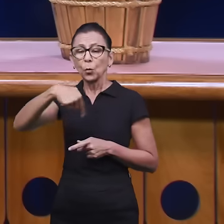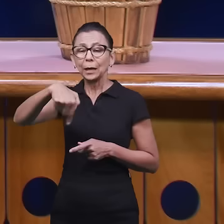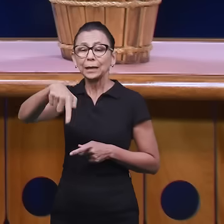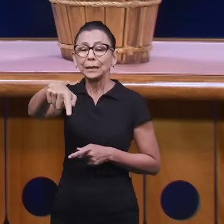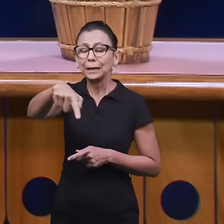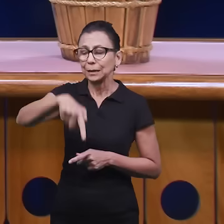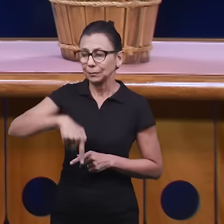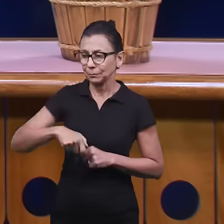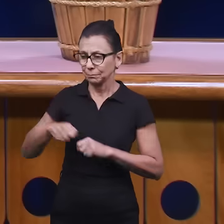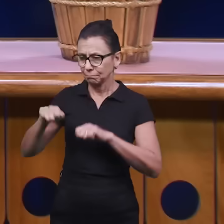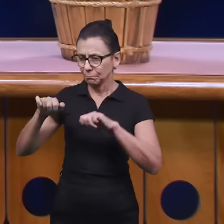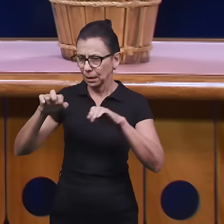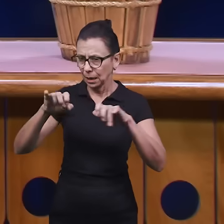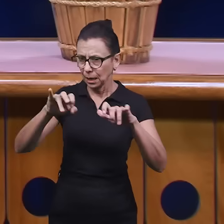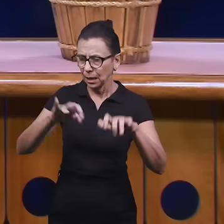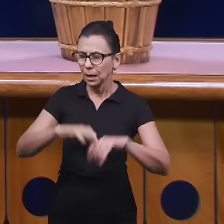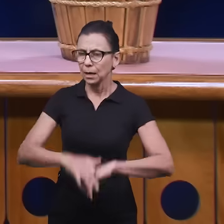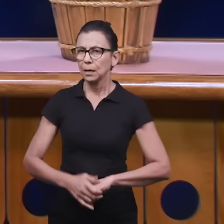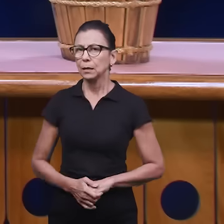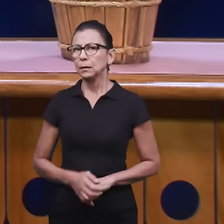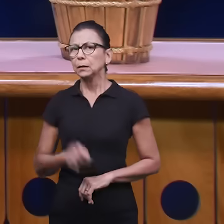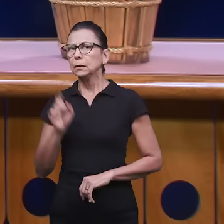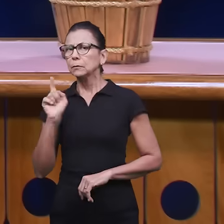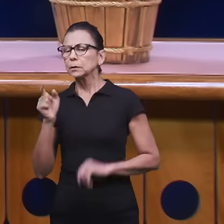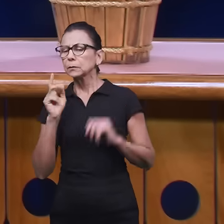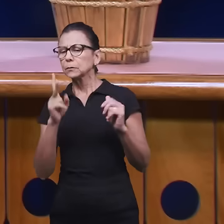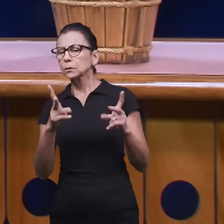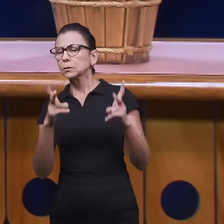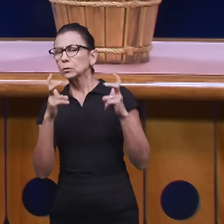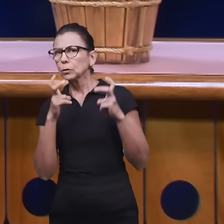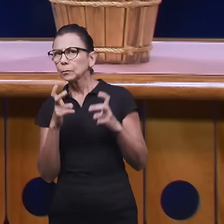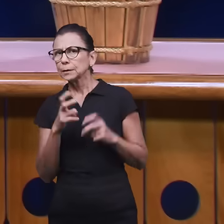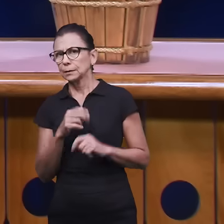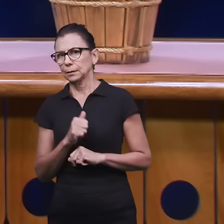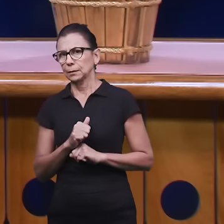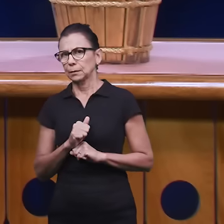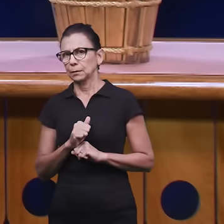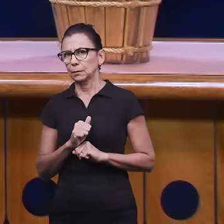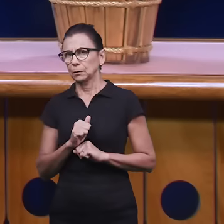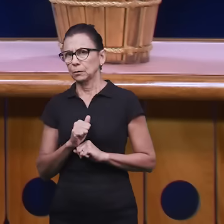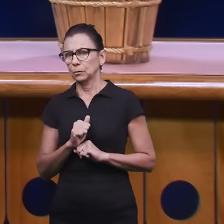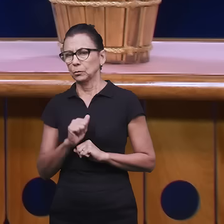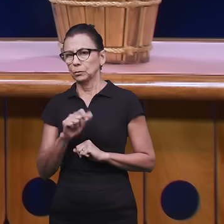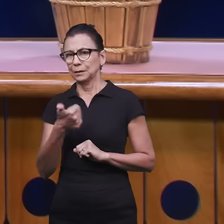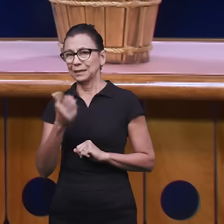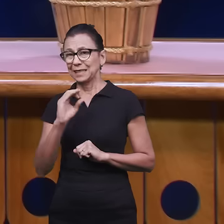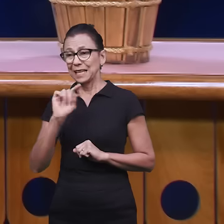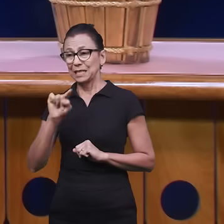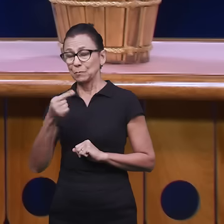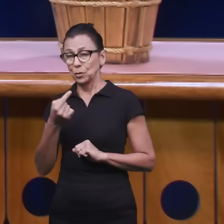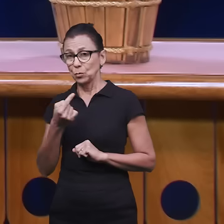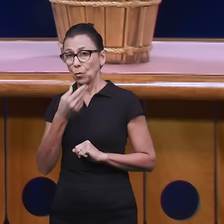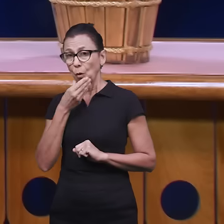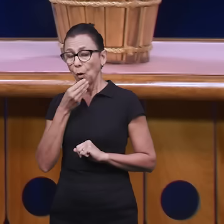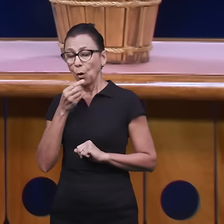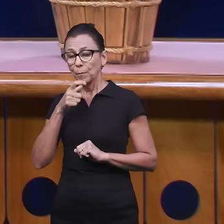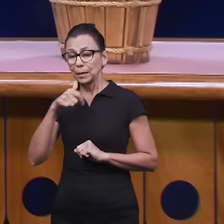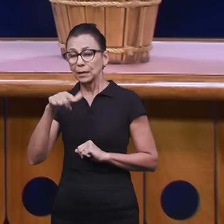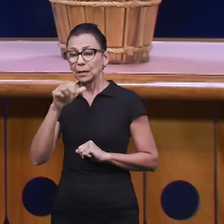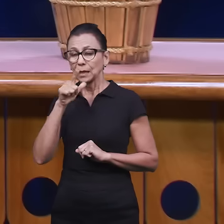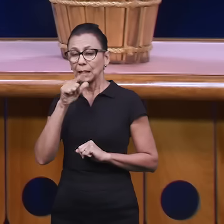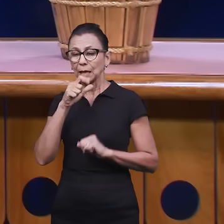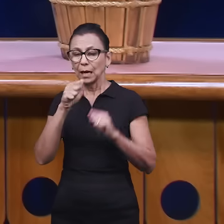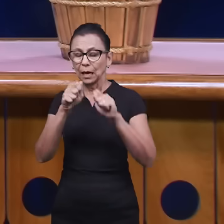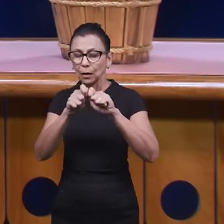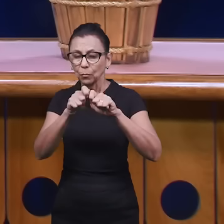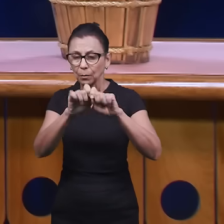Aqueles, então você vai observar, mande que eles se aproximem do ribeiro e bebam água. Alguns